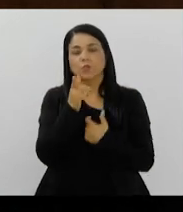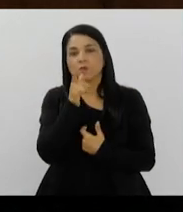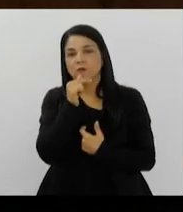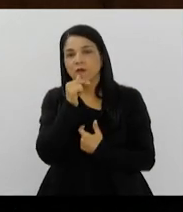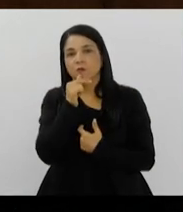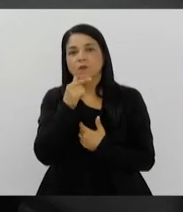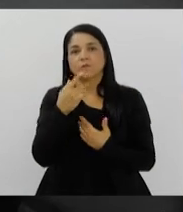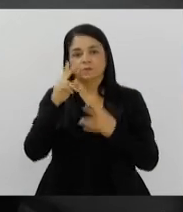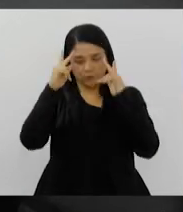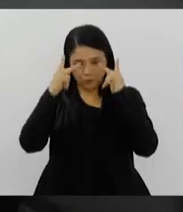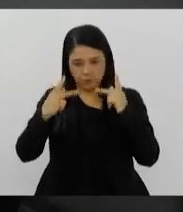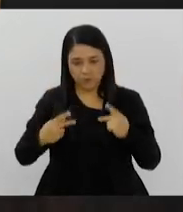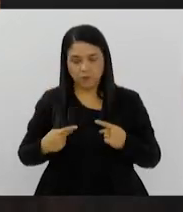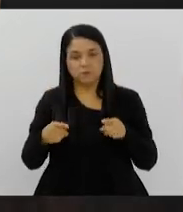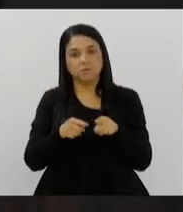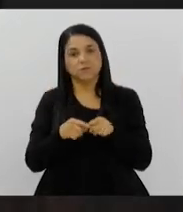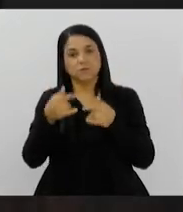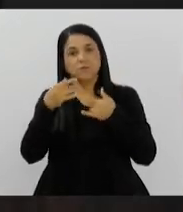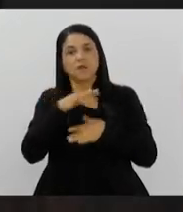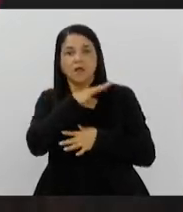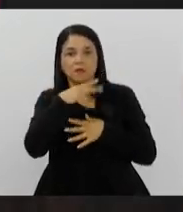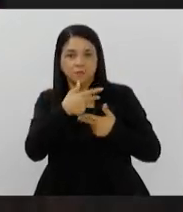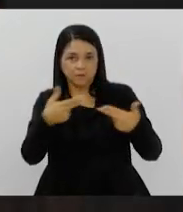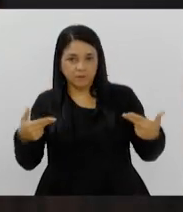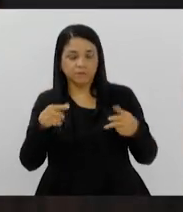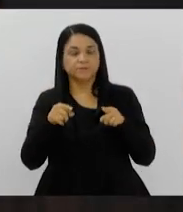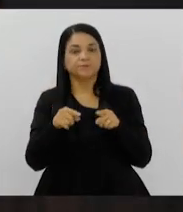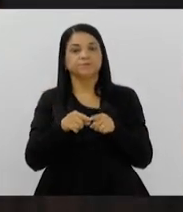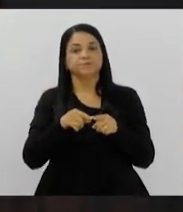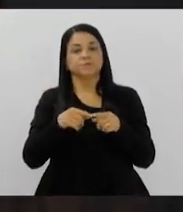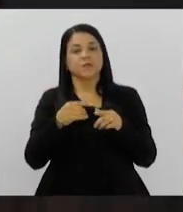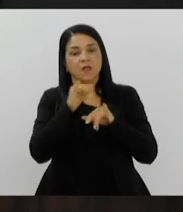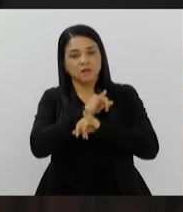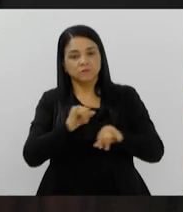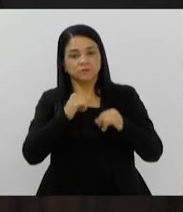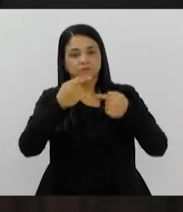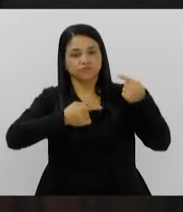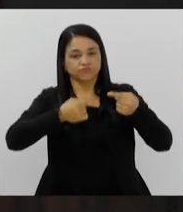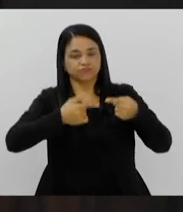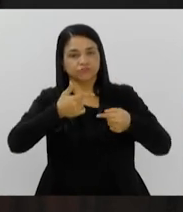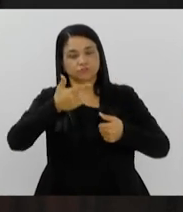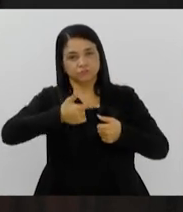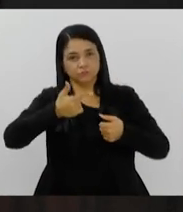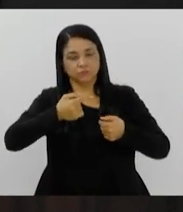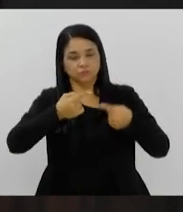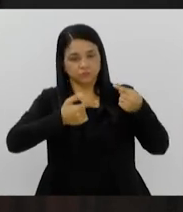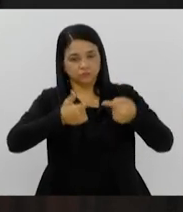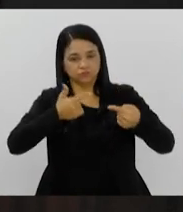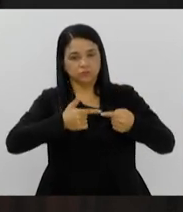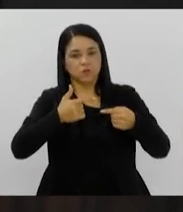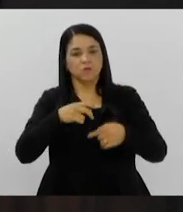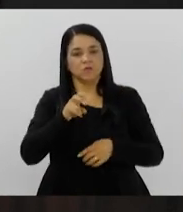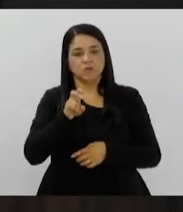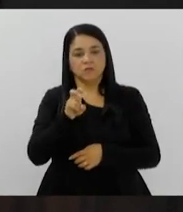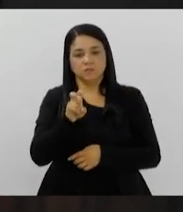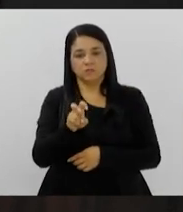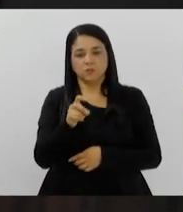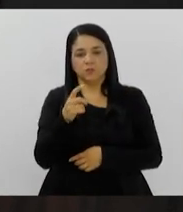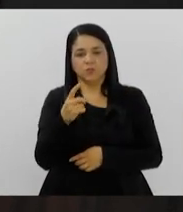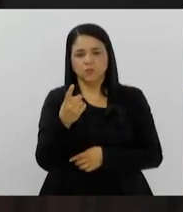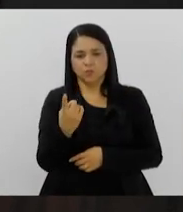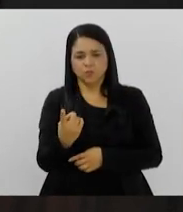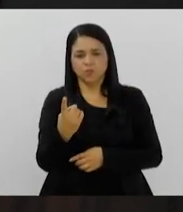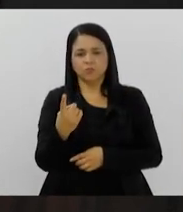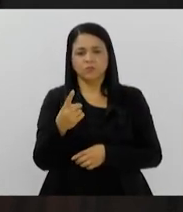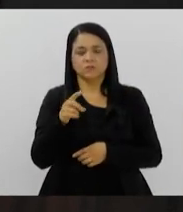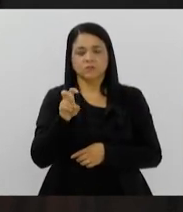animais. Anuncio, em segunda discussão, redação do vencido, projeto de lei 5159-A de 2021,